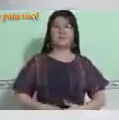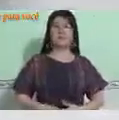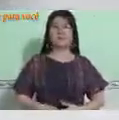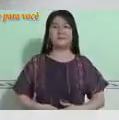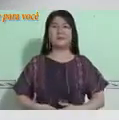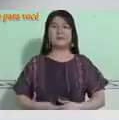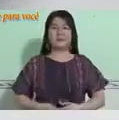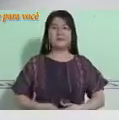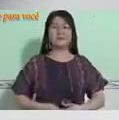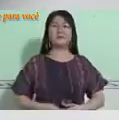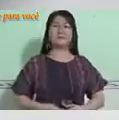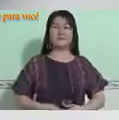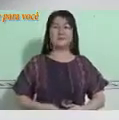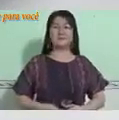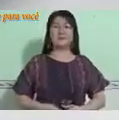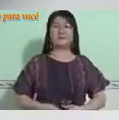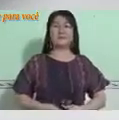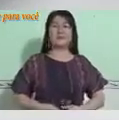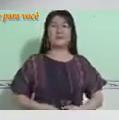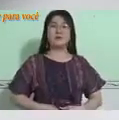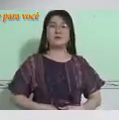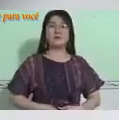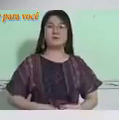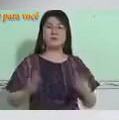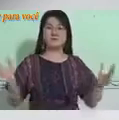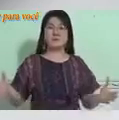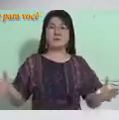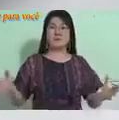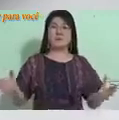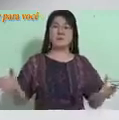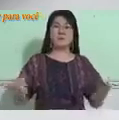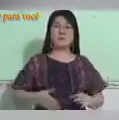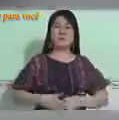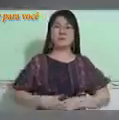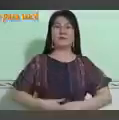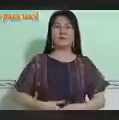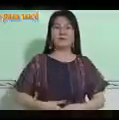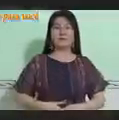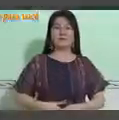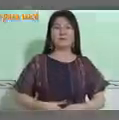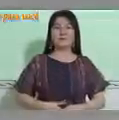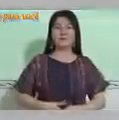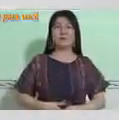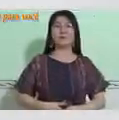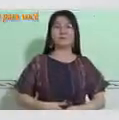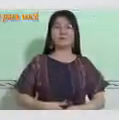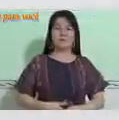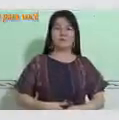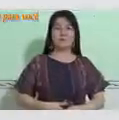Veja como realizar nebulizações com plantas medicinais vendo o vídeo 2.REME acento